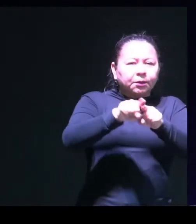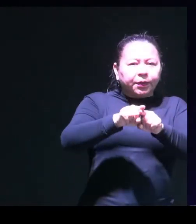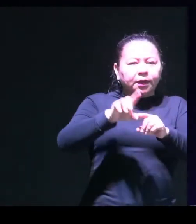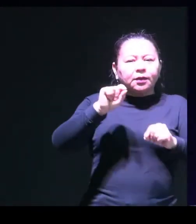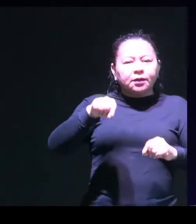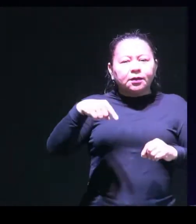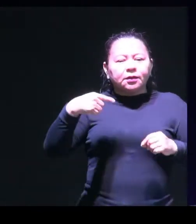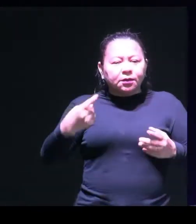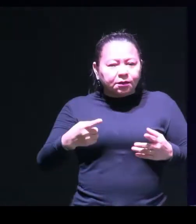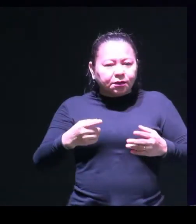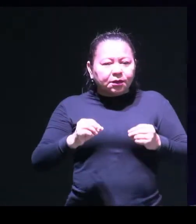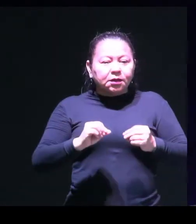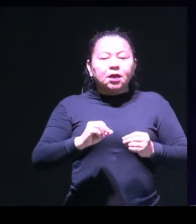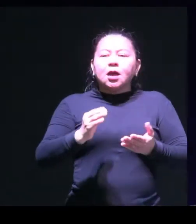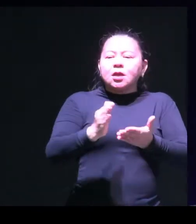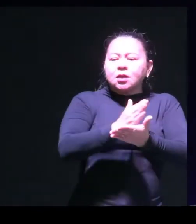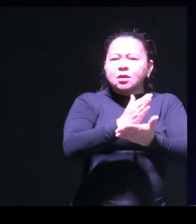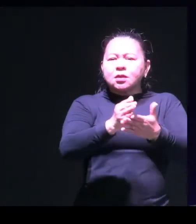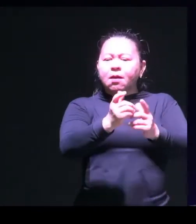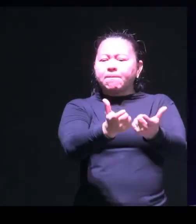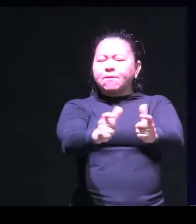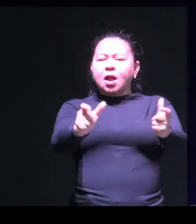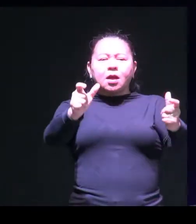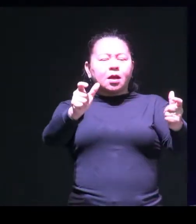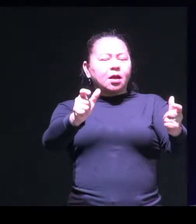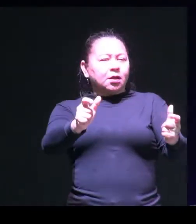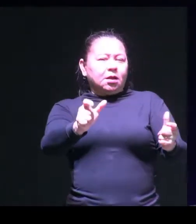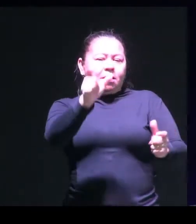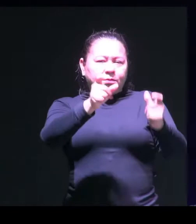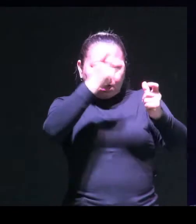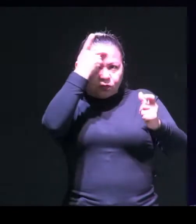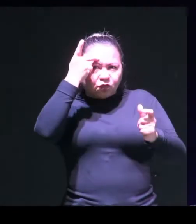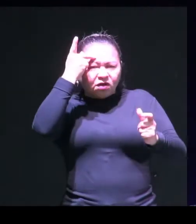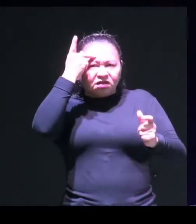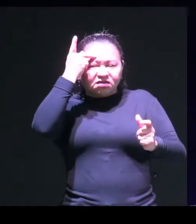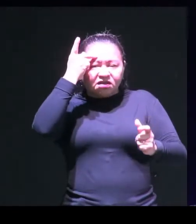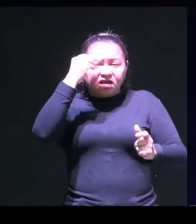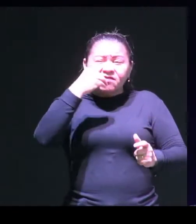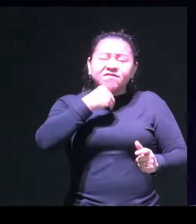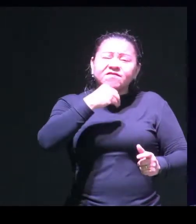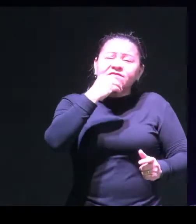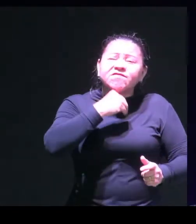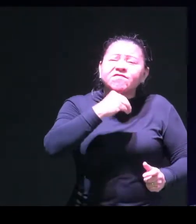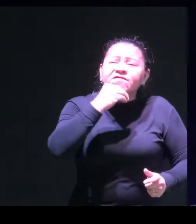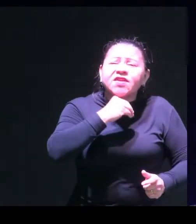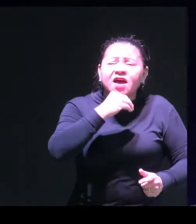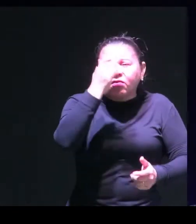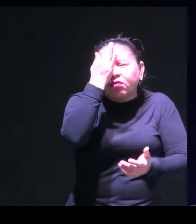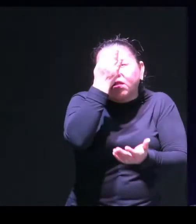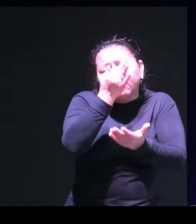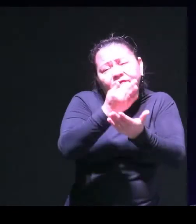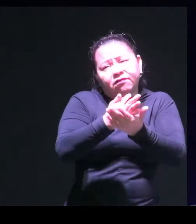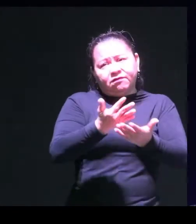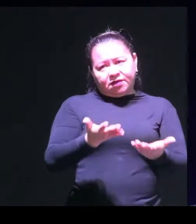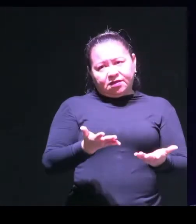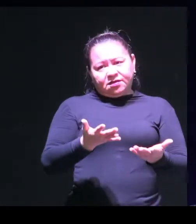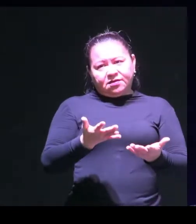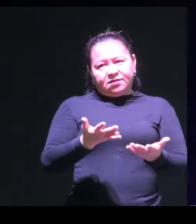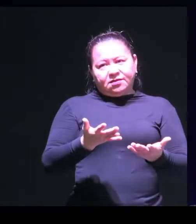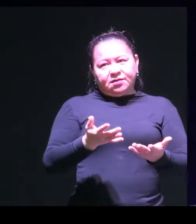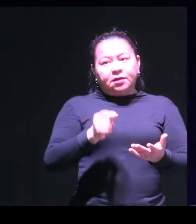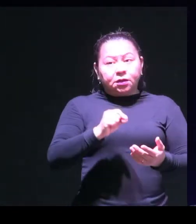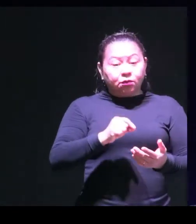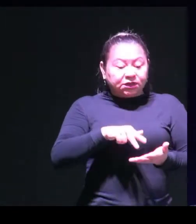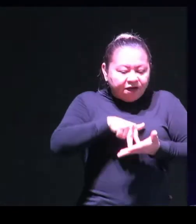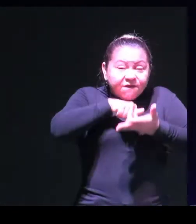multiplicar a iniquidade, o amor de muitos se esfriará. Aquele, porém, que ficar firme até o fim, esse será salvo. Versículo 14.